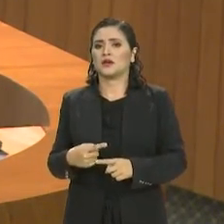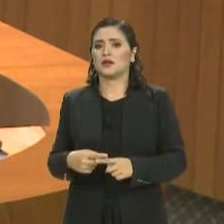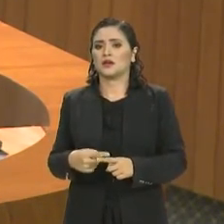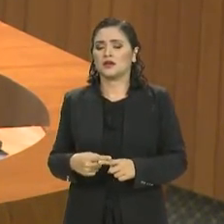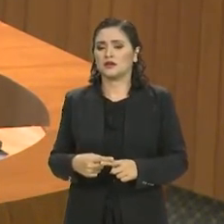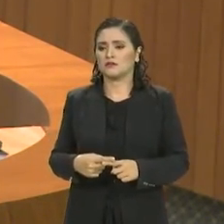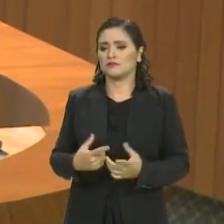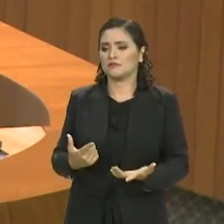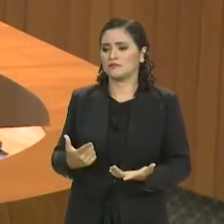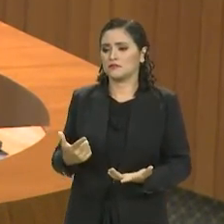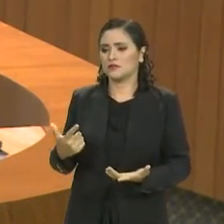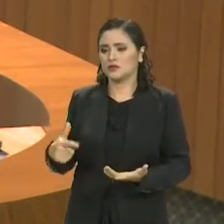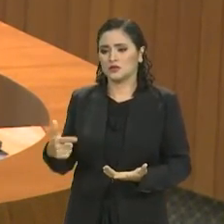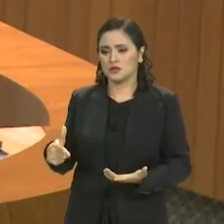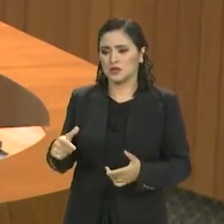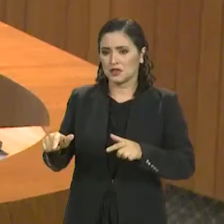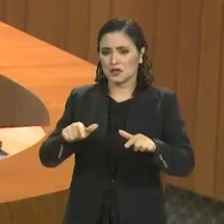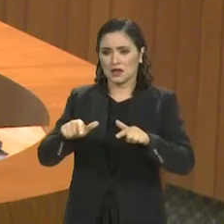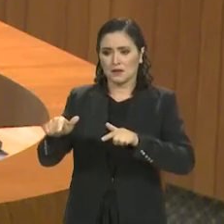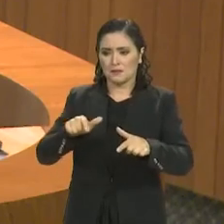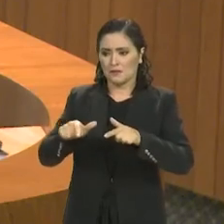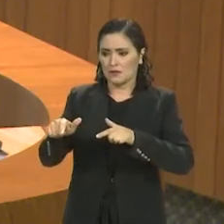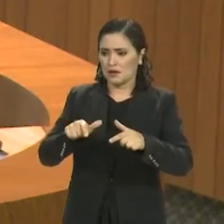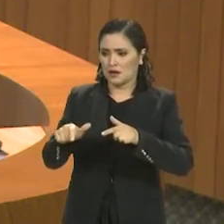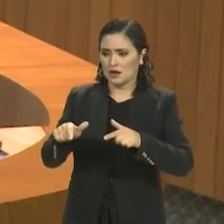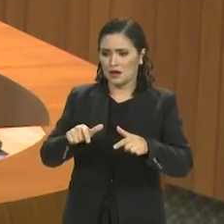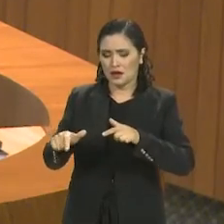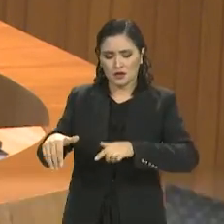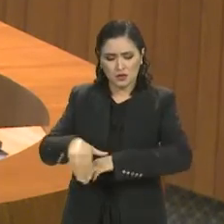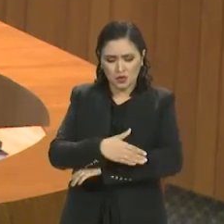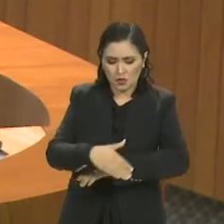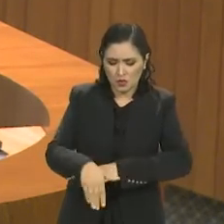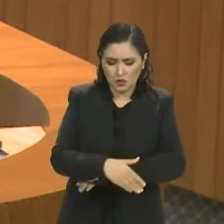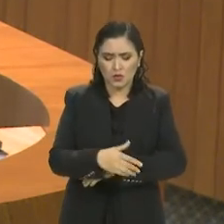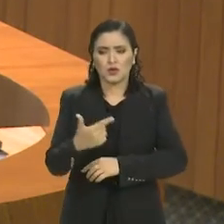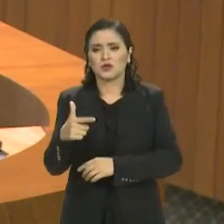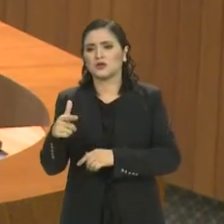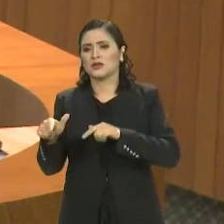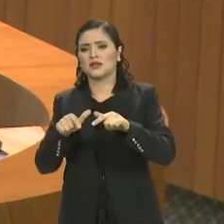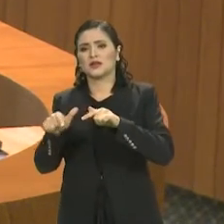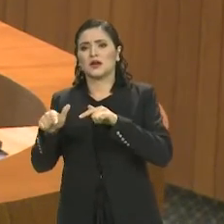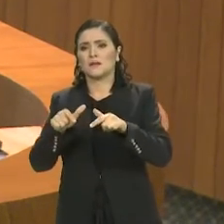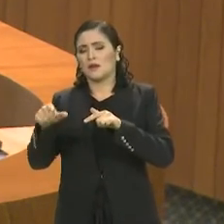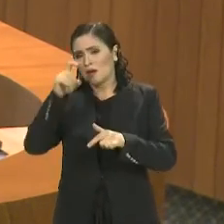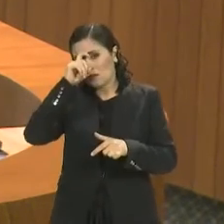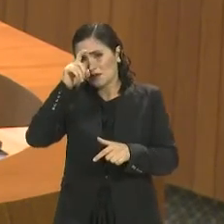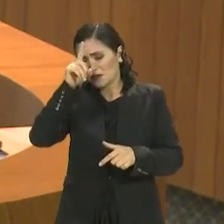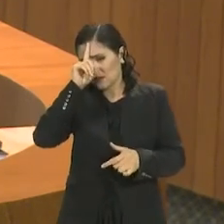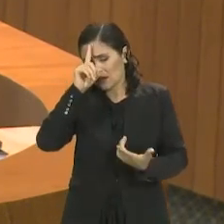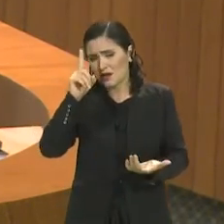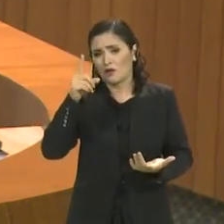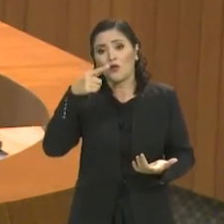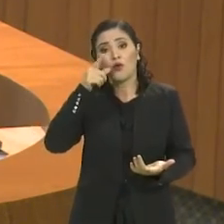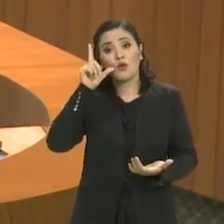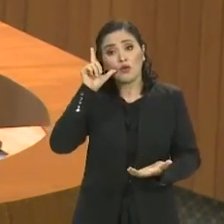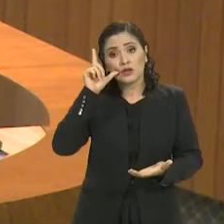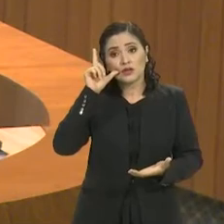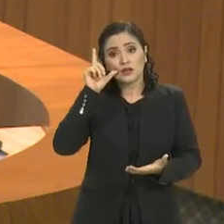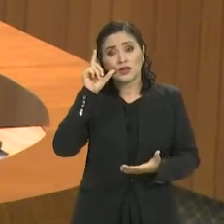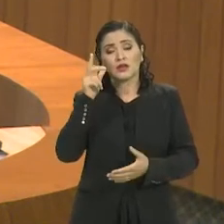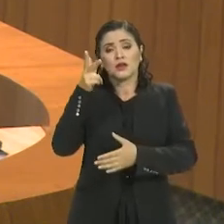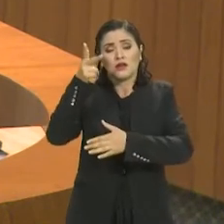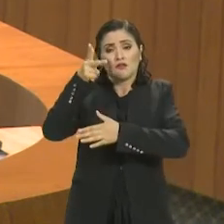ruas, a despeito de não ter trabalho nas unidades de saúde. Ontem eu recebi um vídeo de uma unidade de saúde que